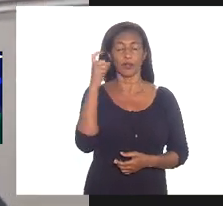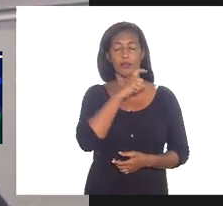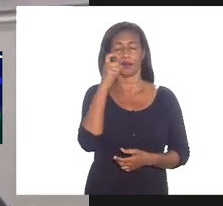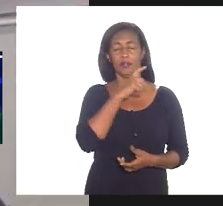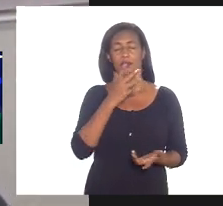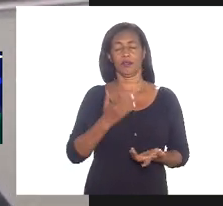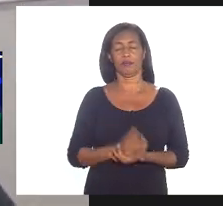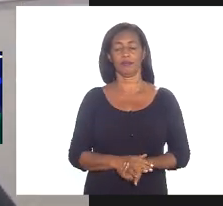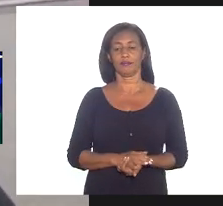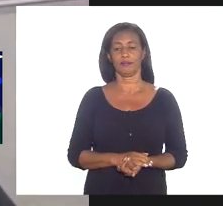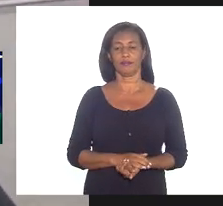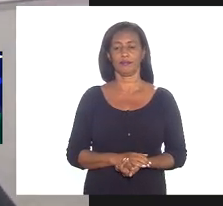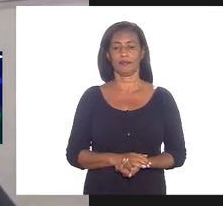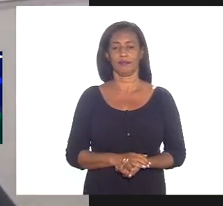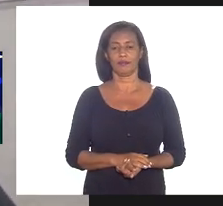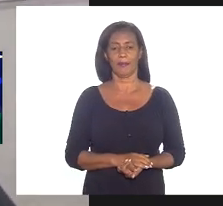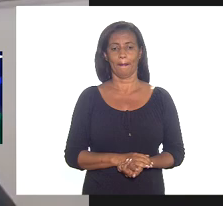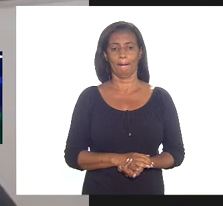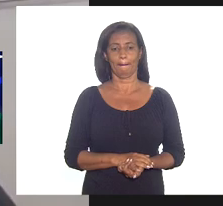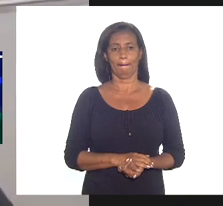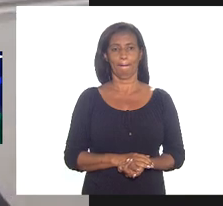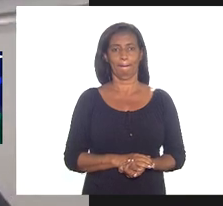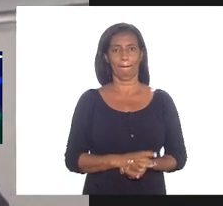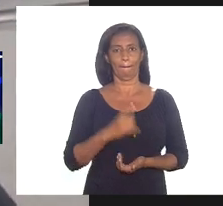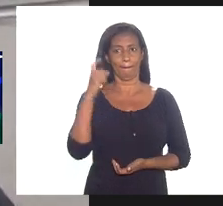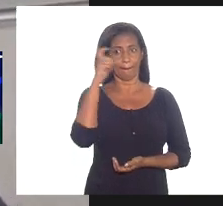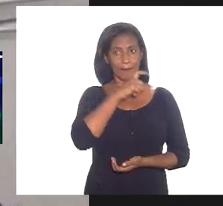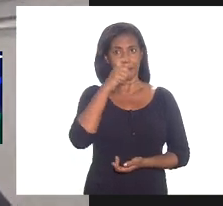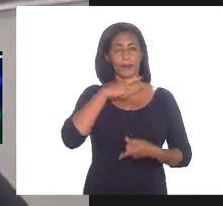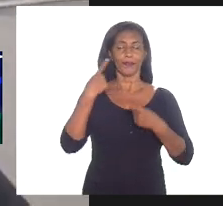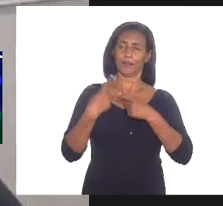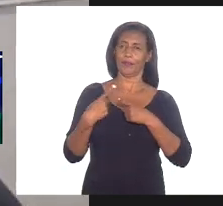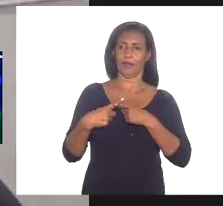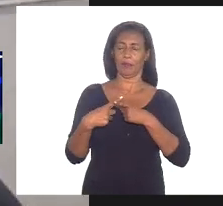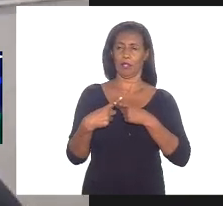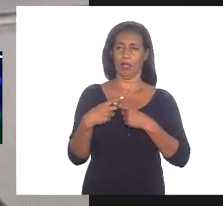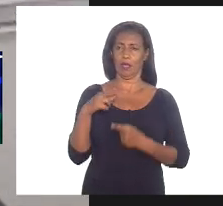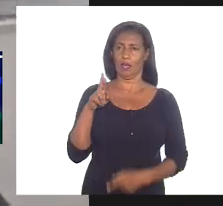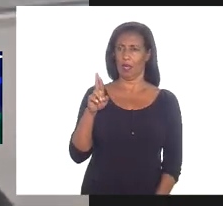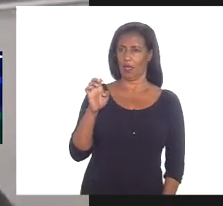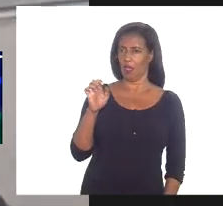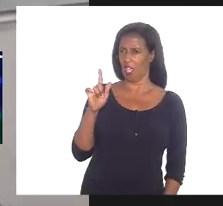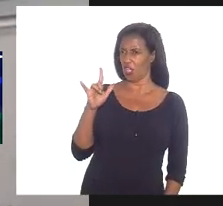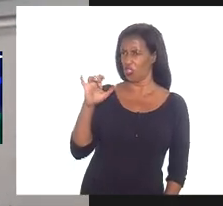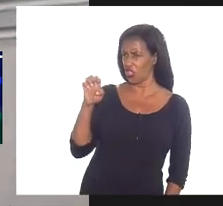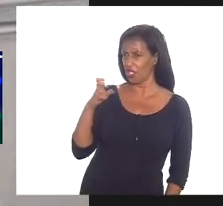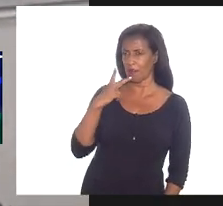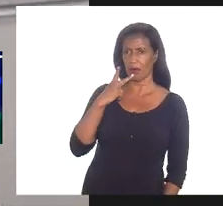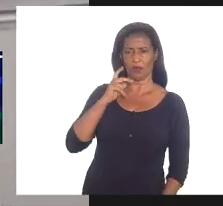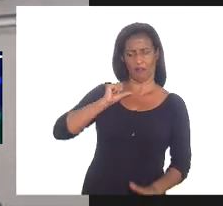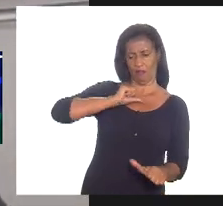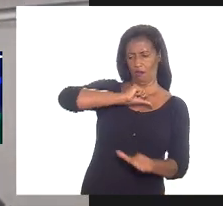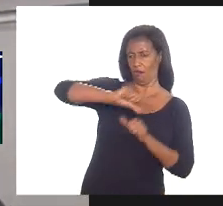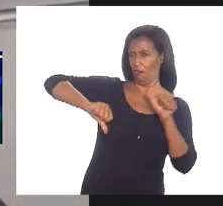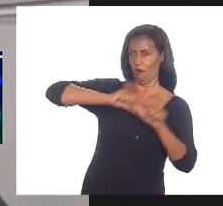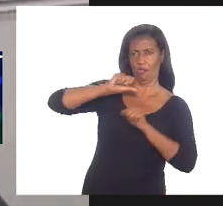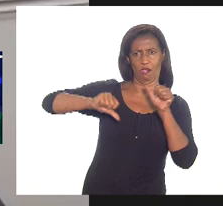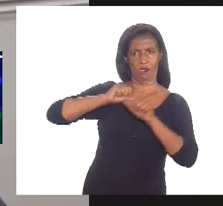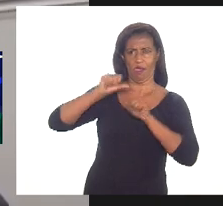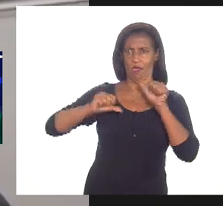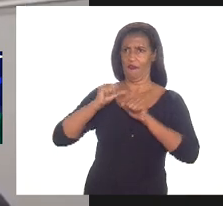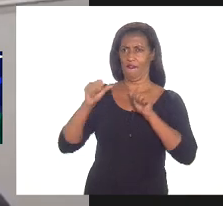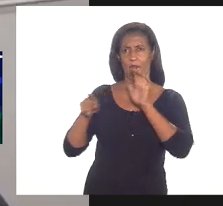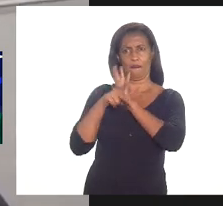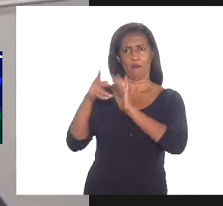que é mentira é mentira porque o regime não tá falando da reforma previdenciária